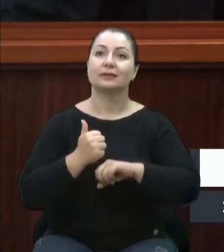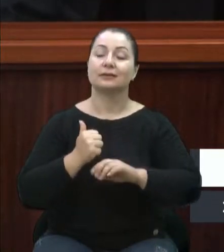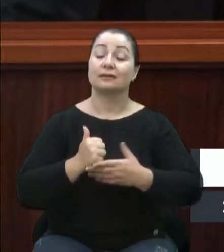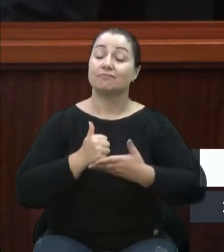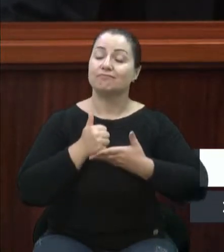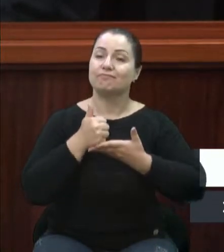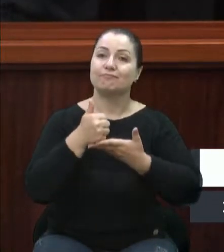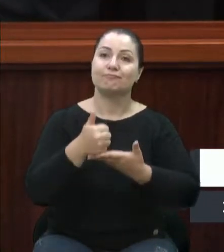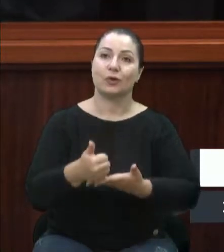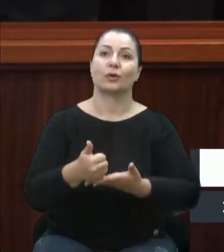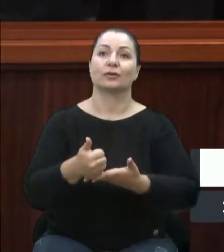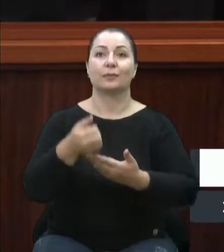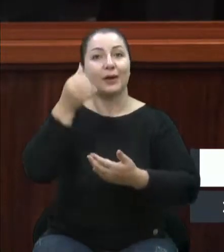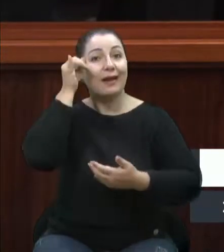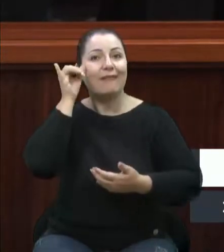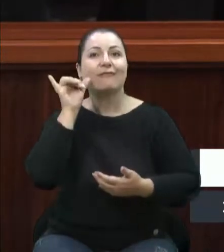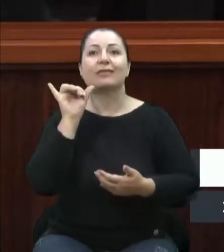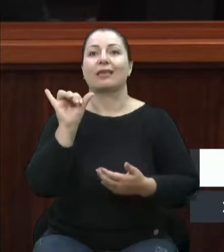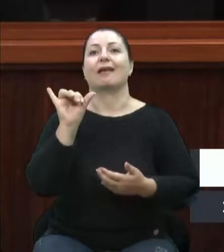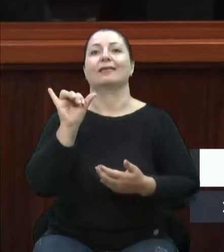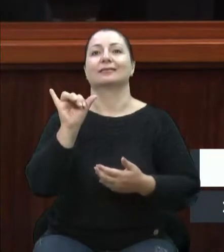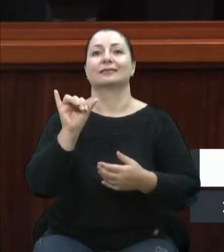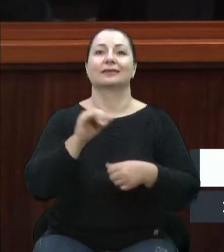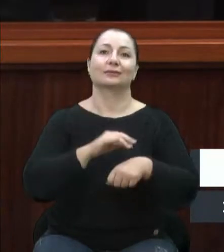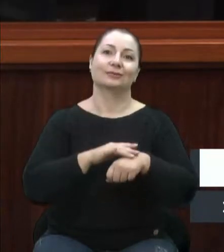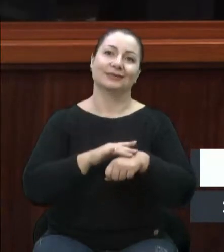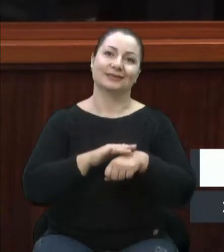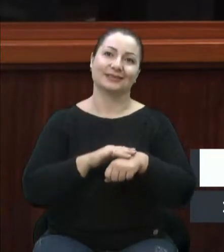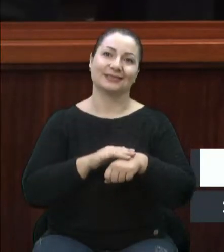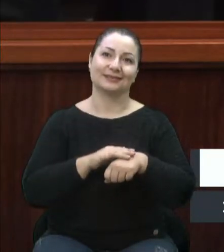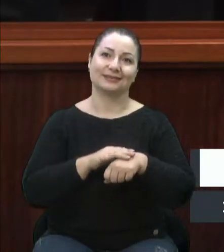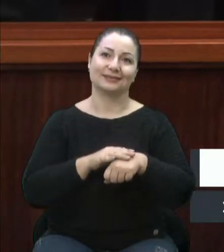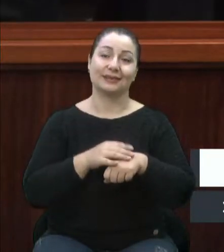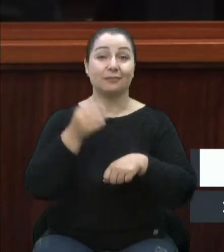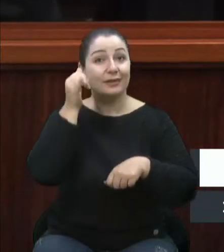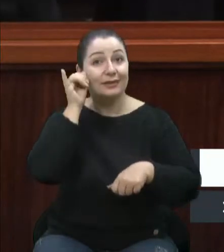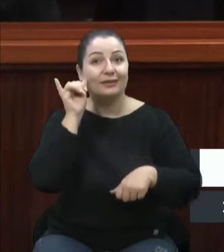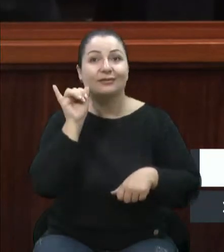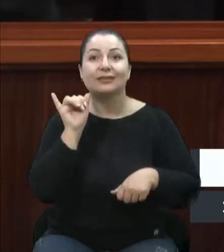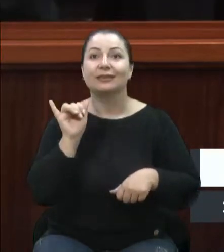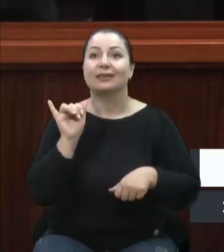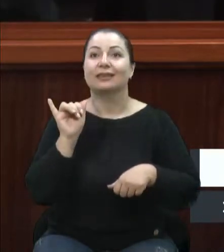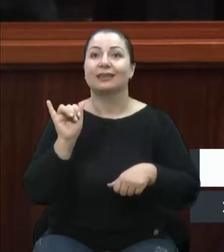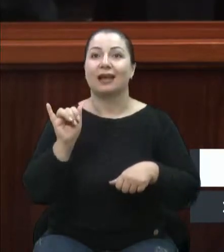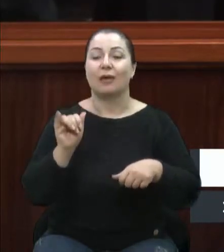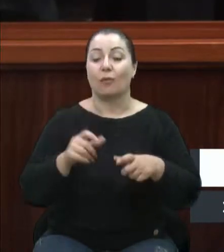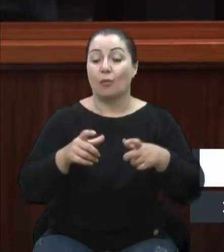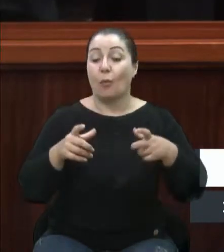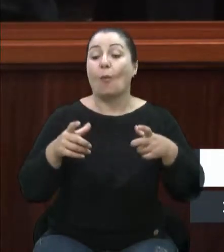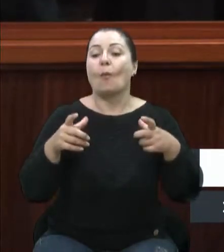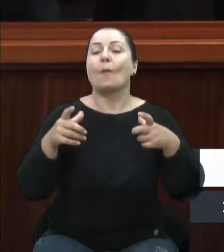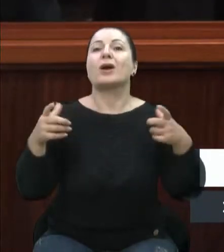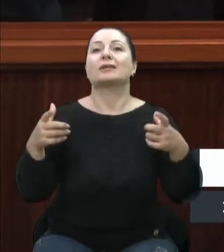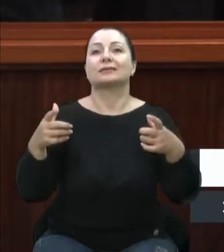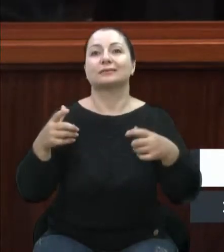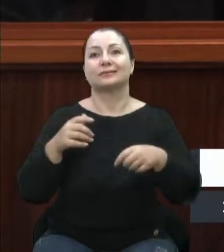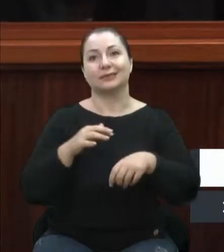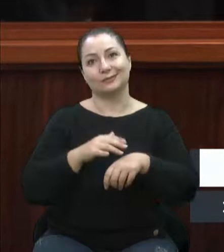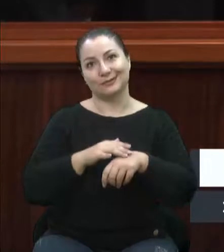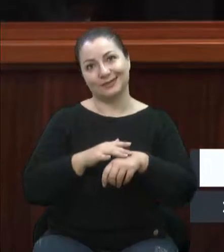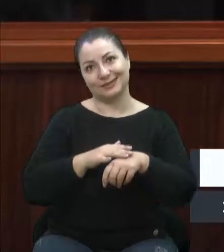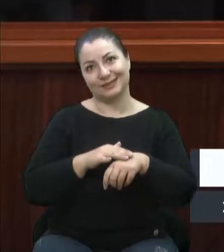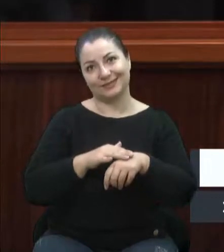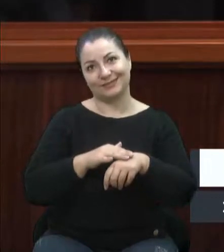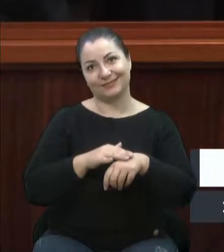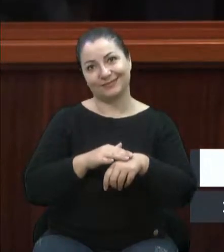contribuem muito para a prevenção de doenças e para a prevenção do agravamento destas doenças. E